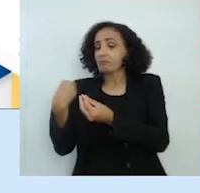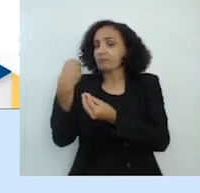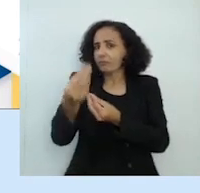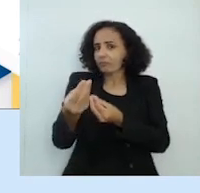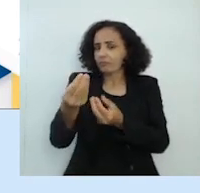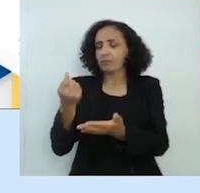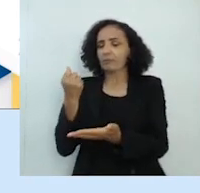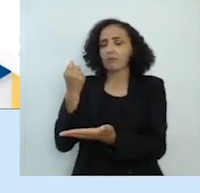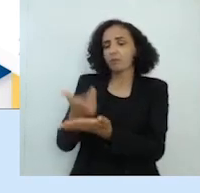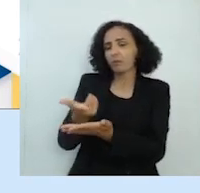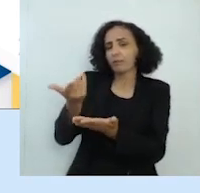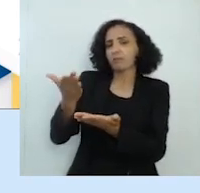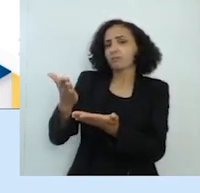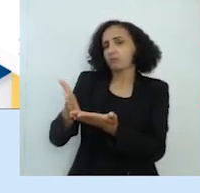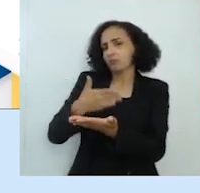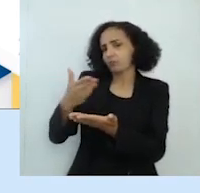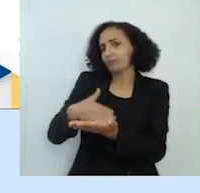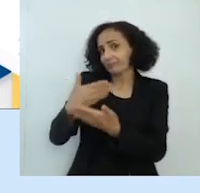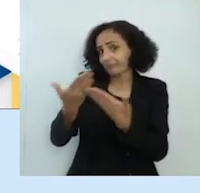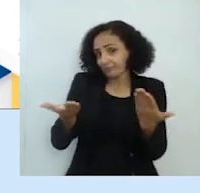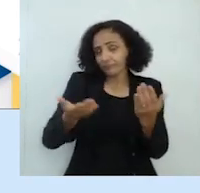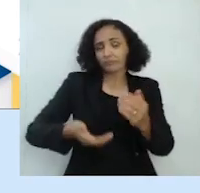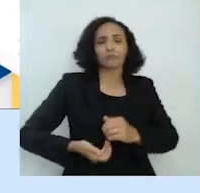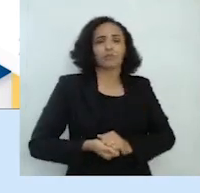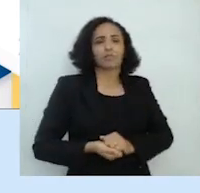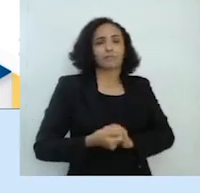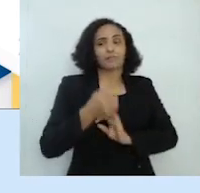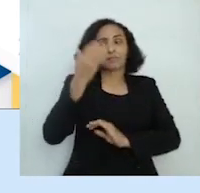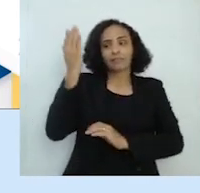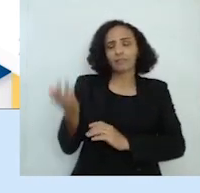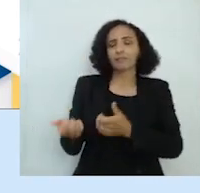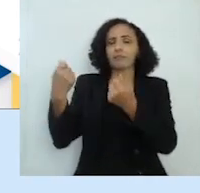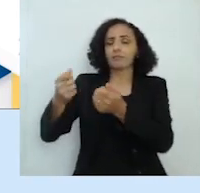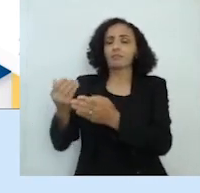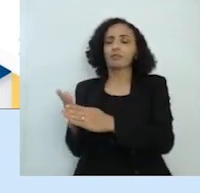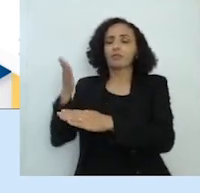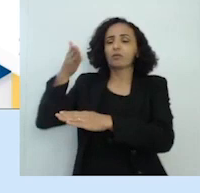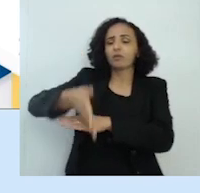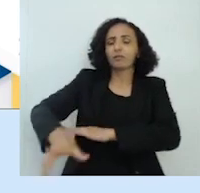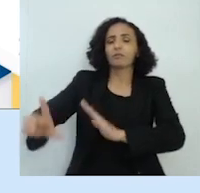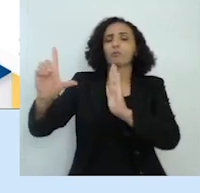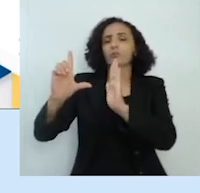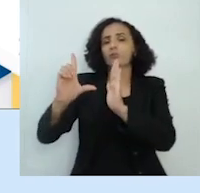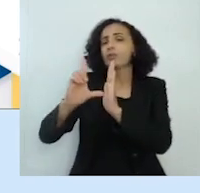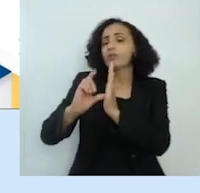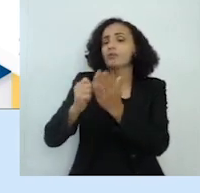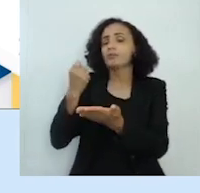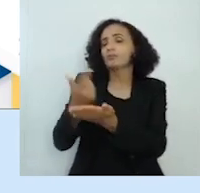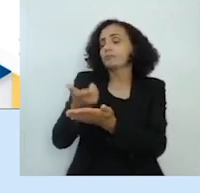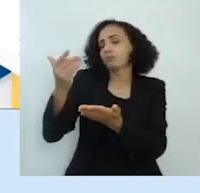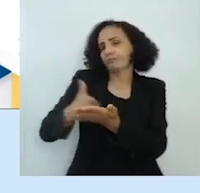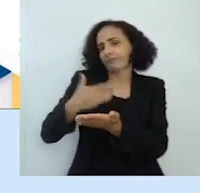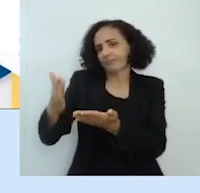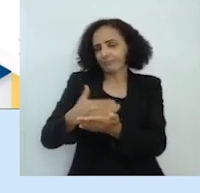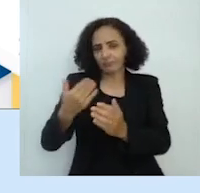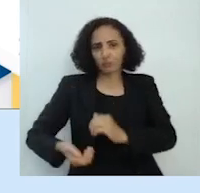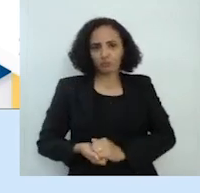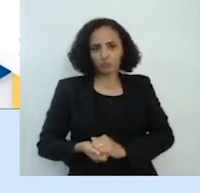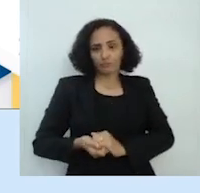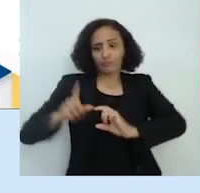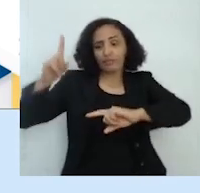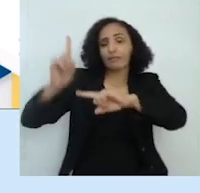o seu caderninho. Então, para isso, ela vai para uma loja e tal e vai comprar o produto. Esse produto, ela vai precisar